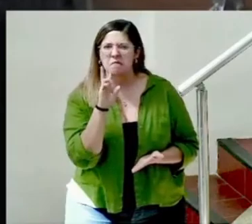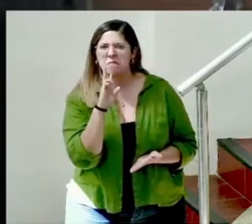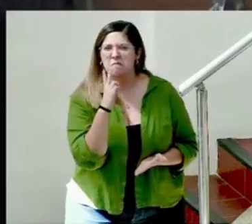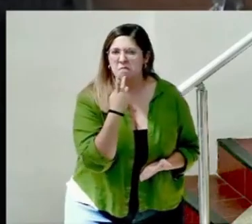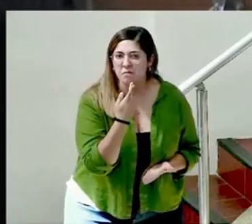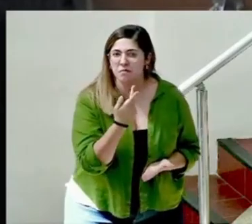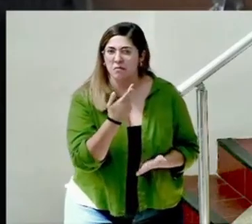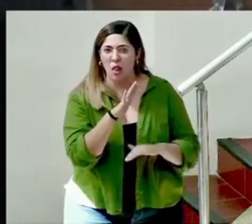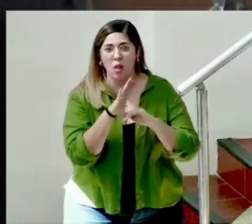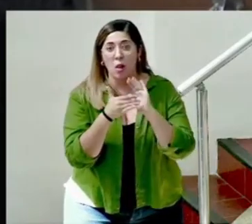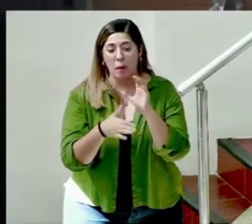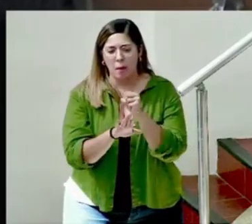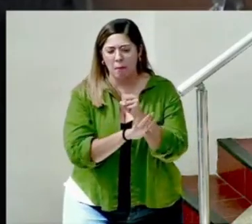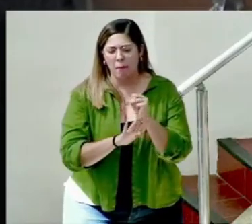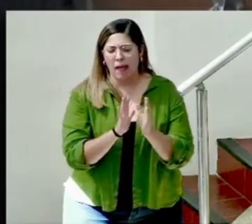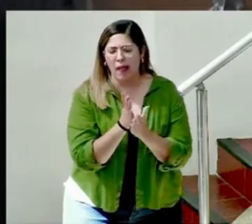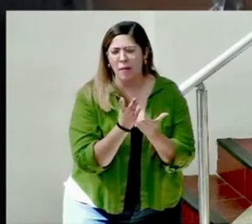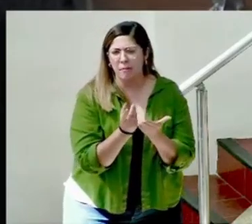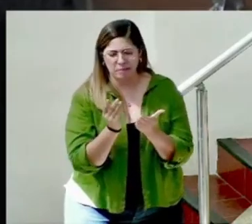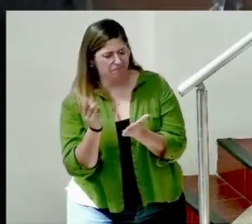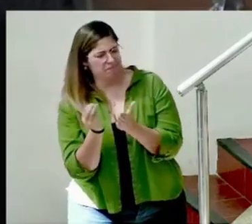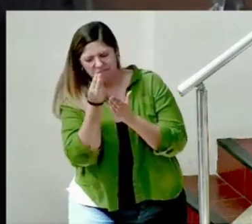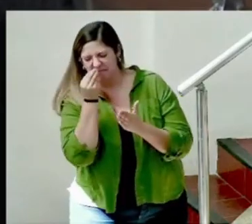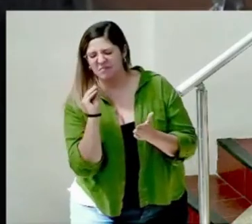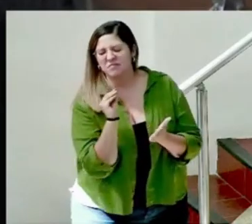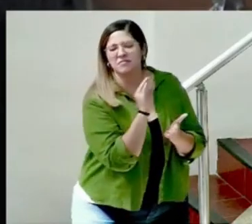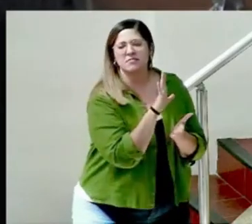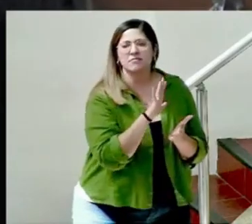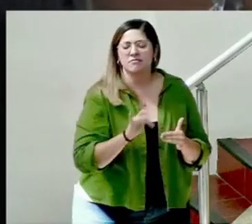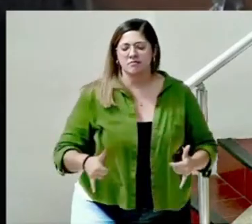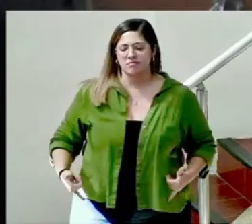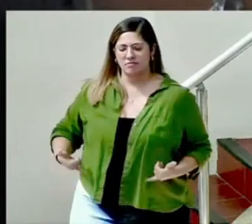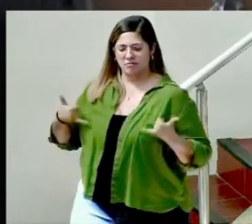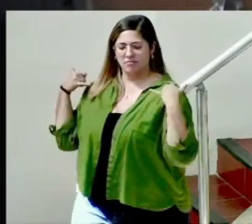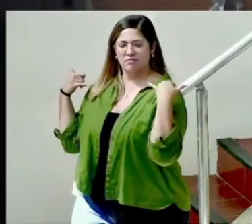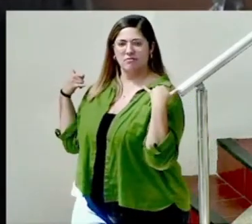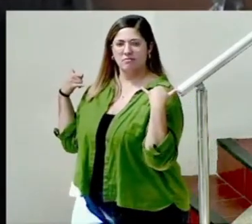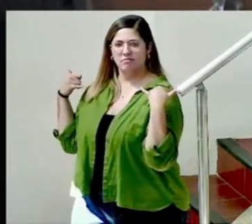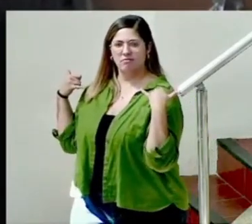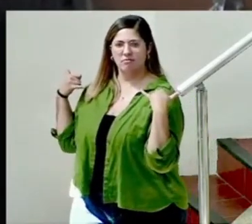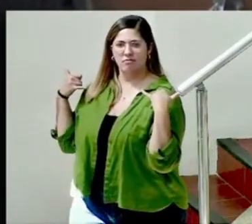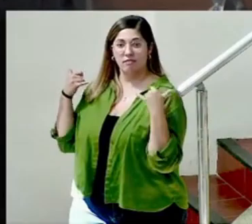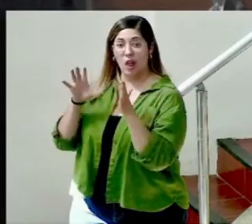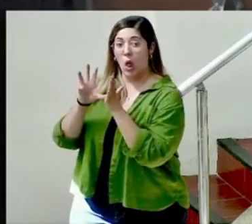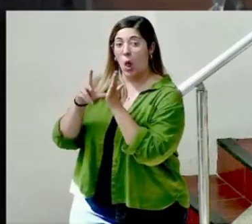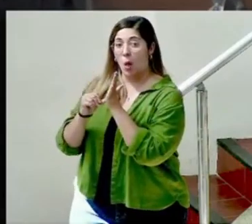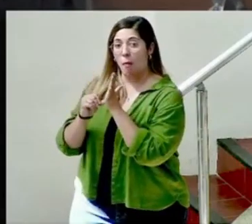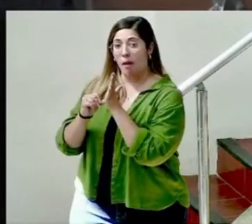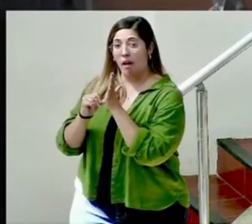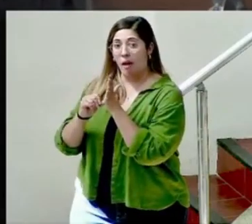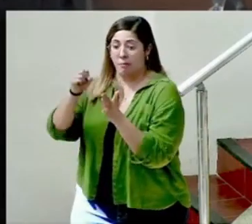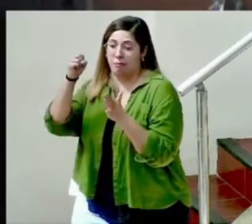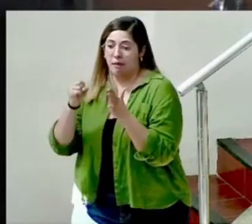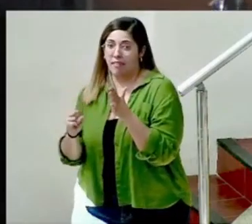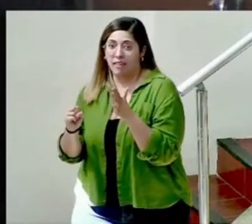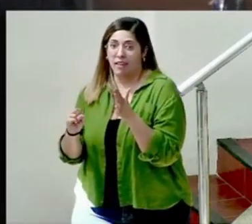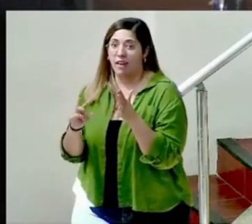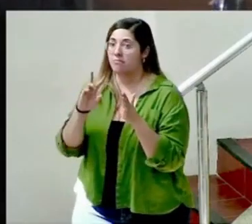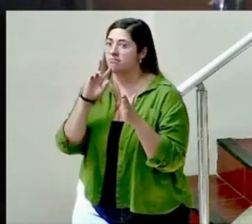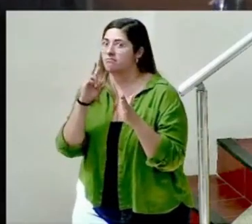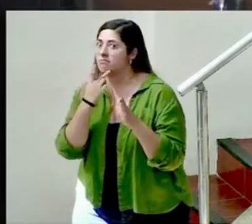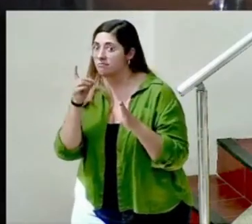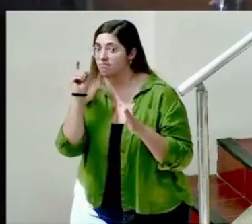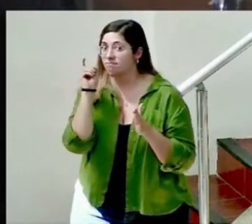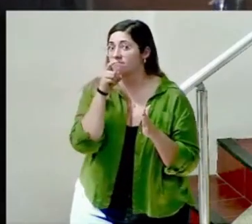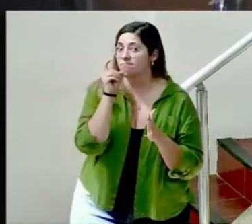nossos princípios bíblicos para garantir o nosso emprego, para garantir as nossas conquistas. Vamos puxar o